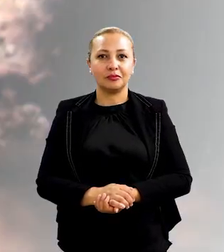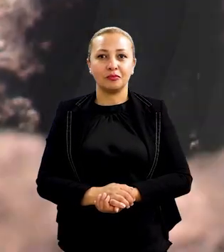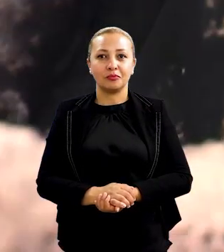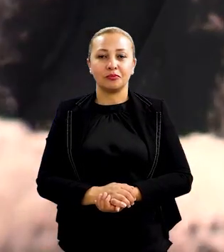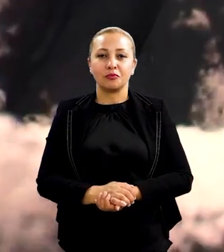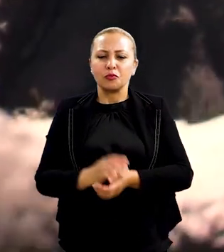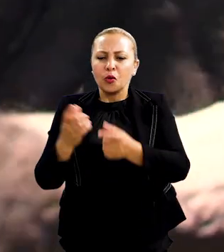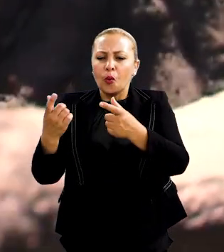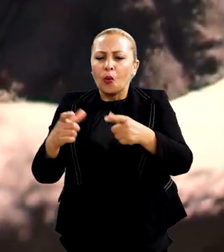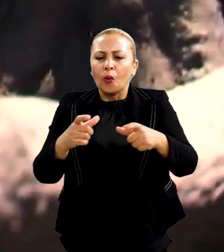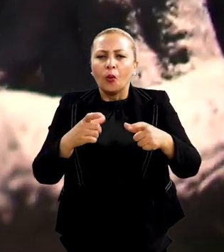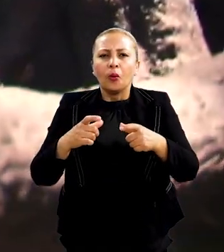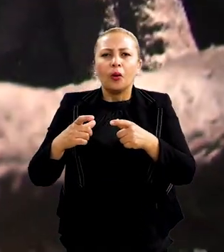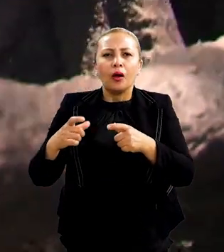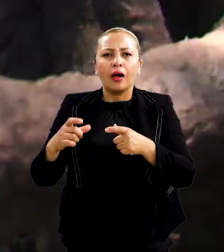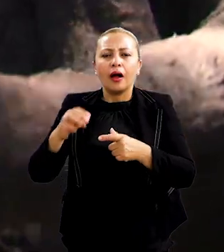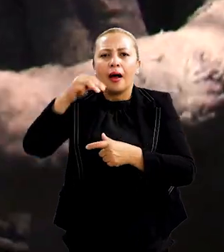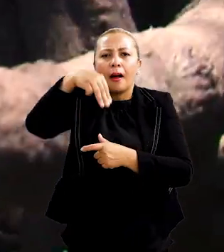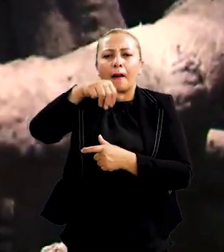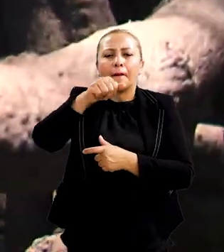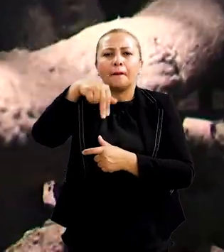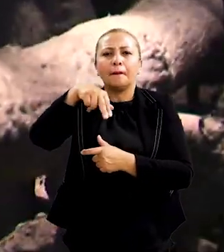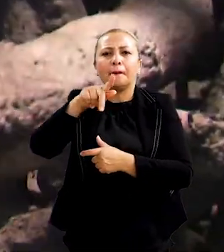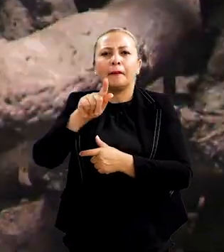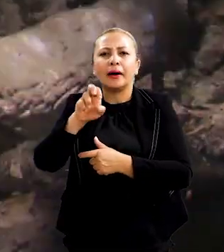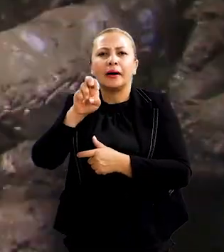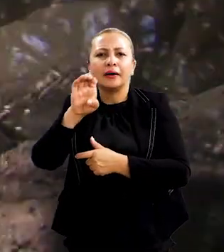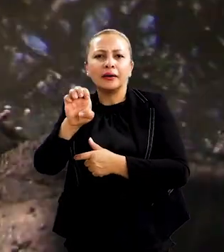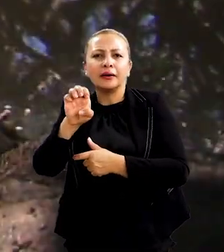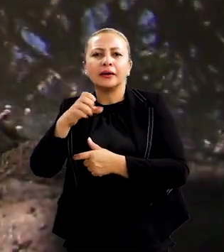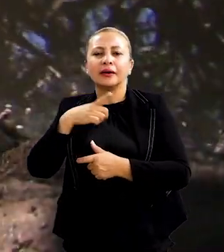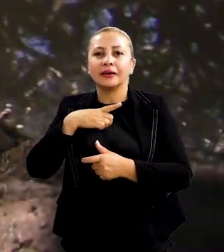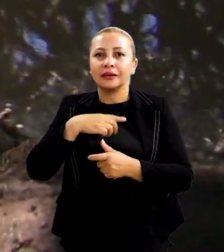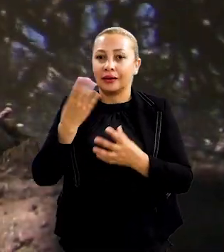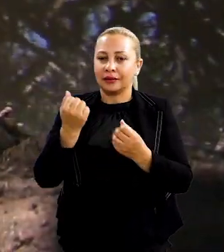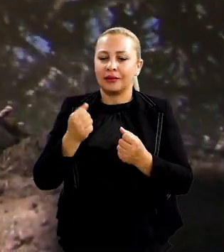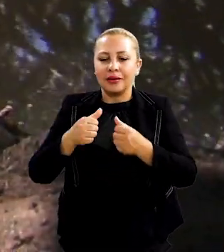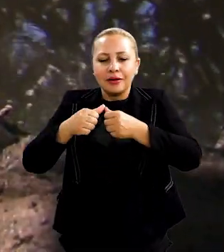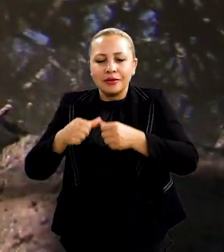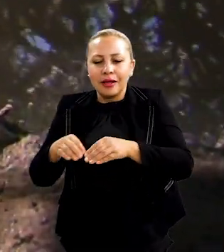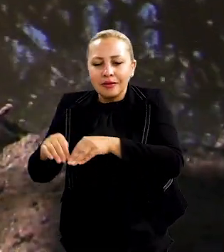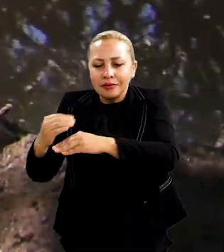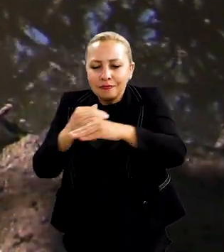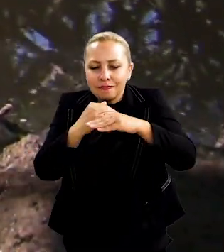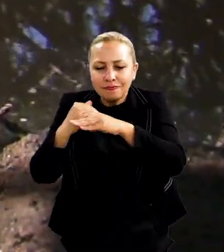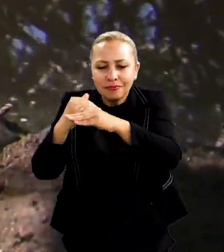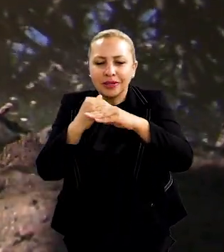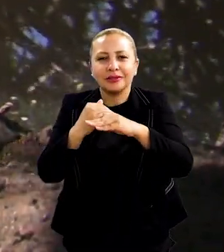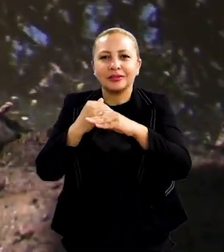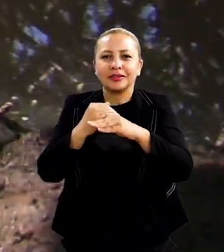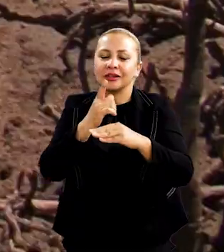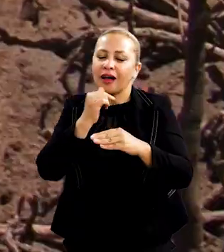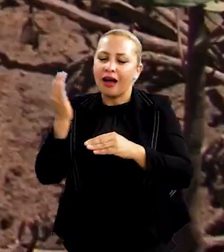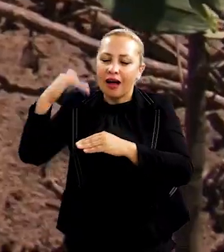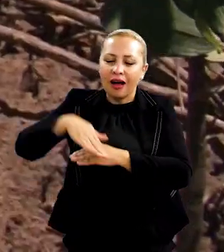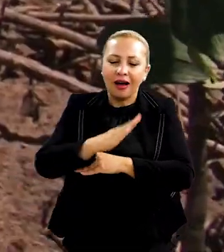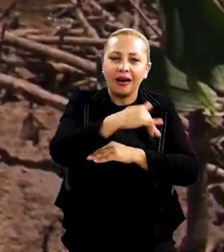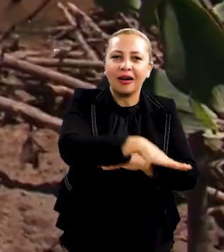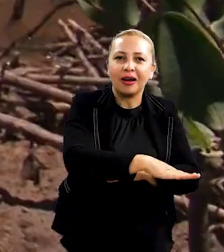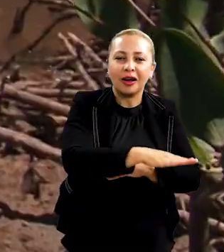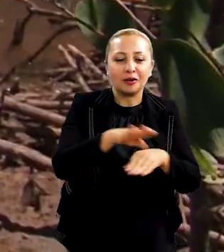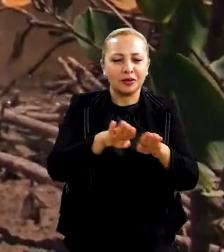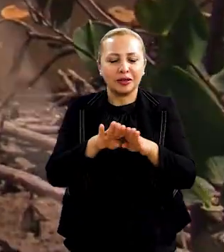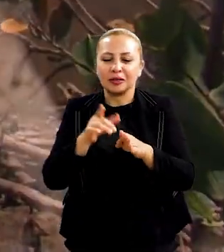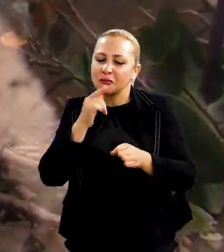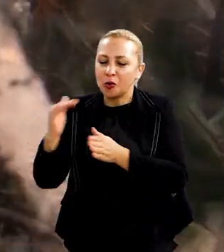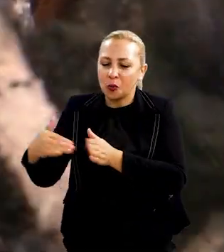Os manguezais cumprem uma importante função na natureza. Eles estabilizam a costa, reduzem a erosão causada pelas marés e suas